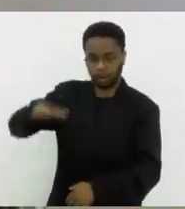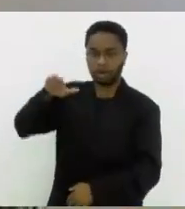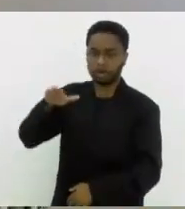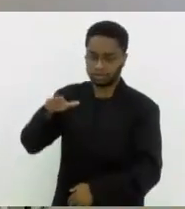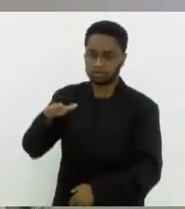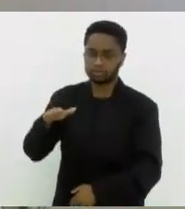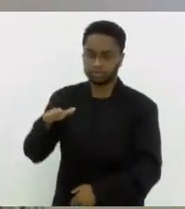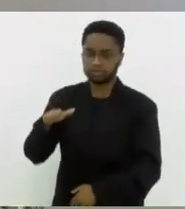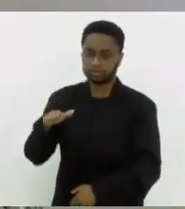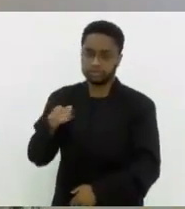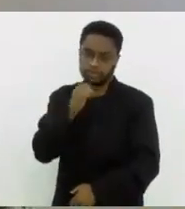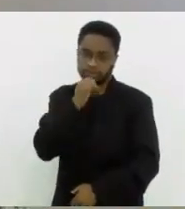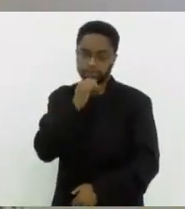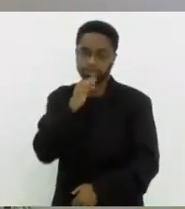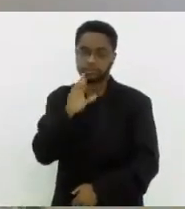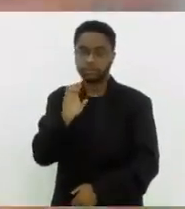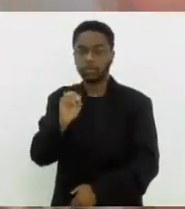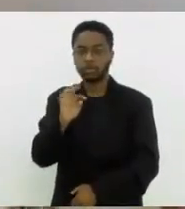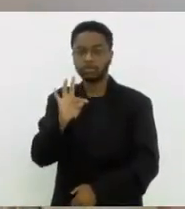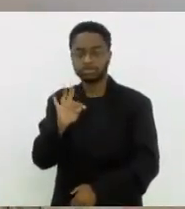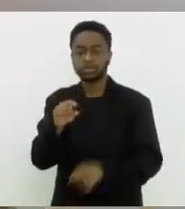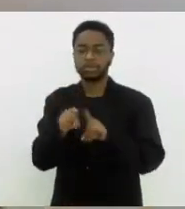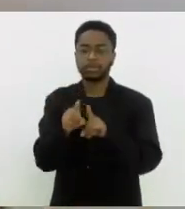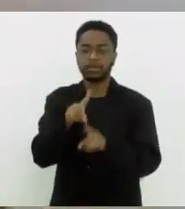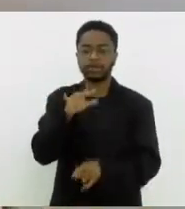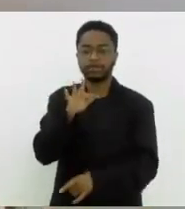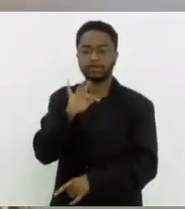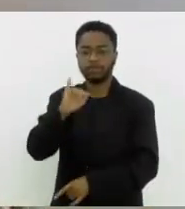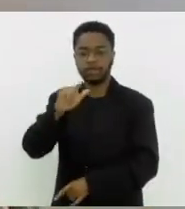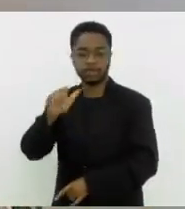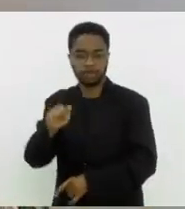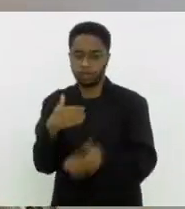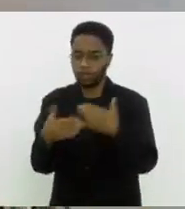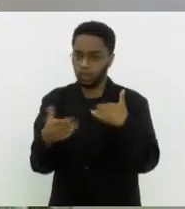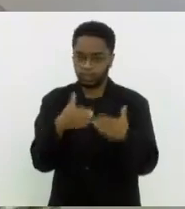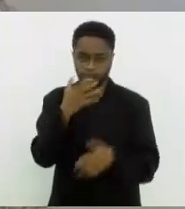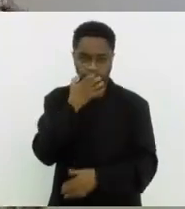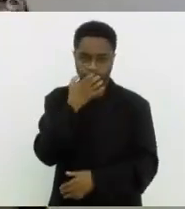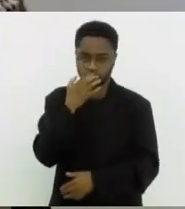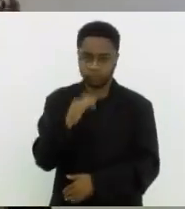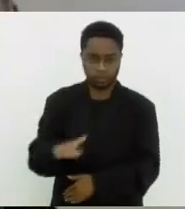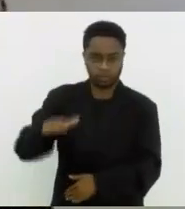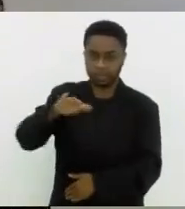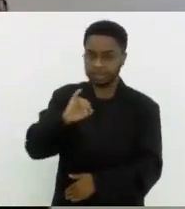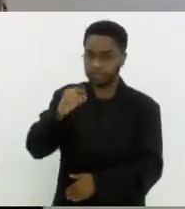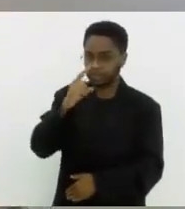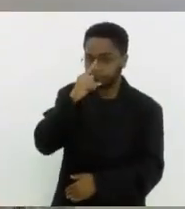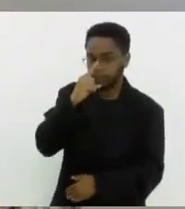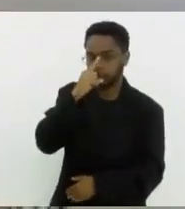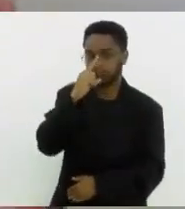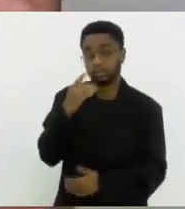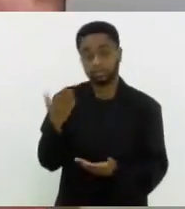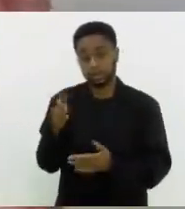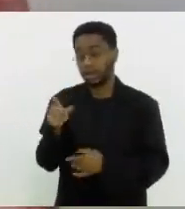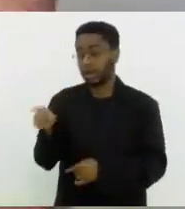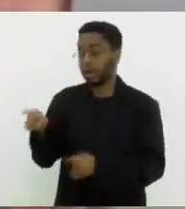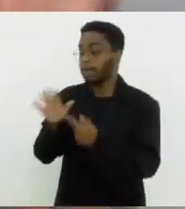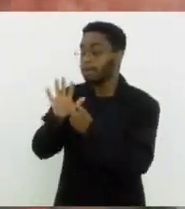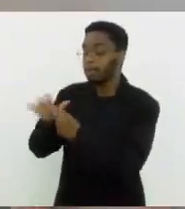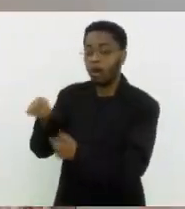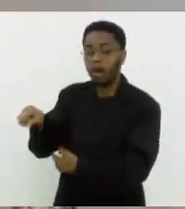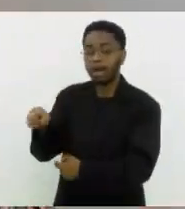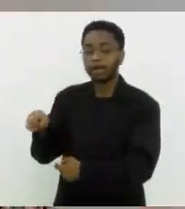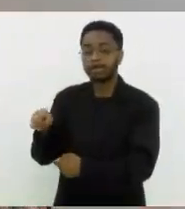né? Rottweiler, fila, grandes cães. E dizer, olha, haja, e a